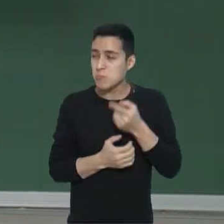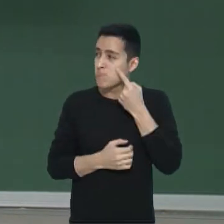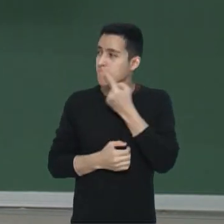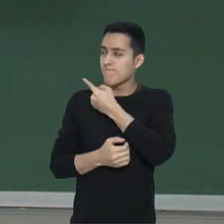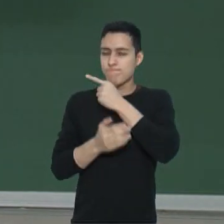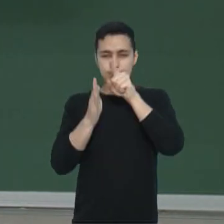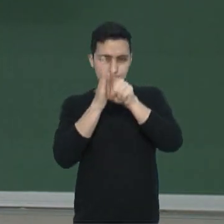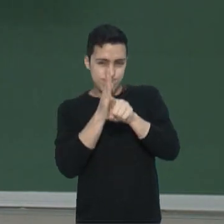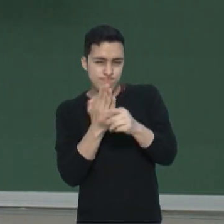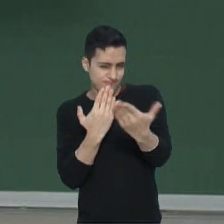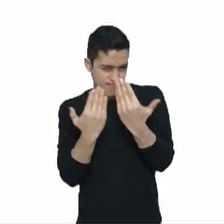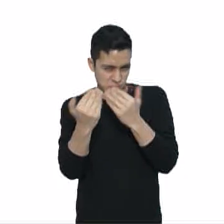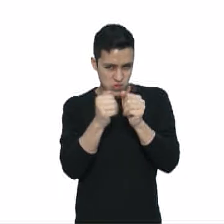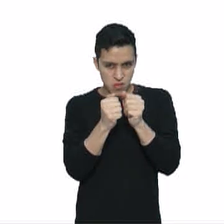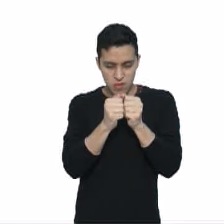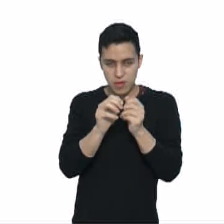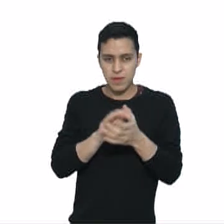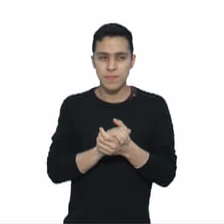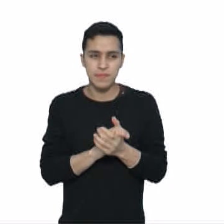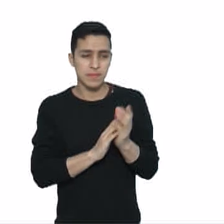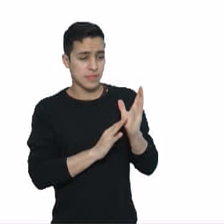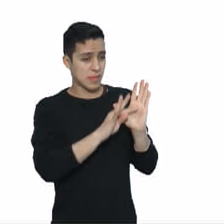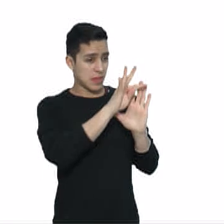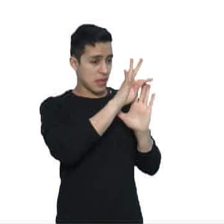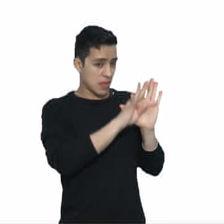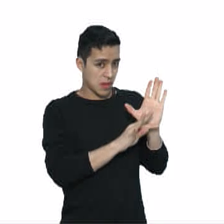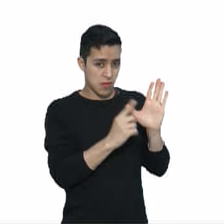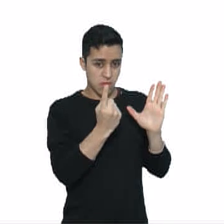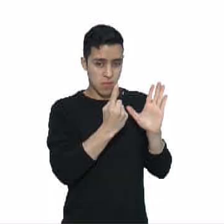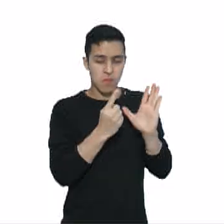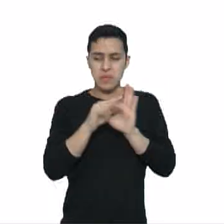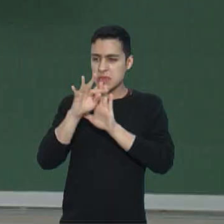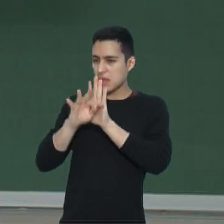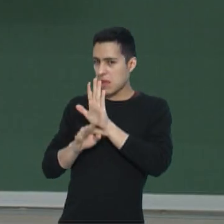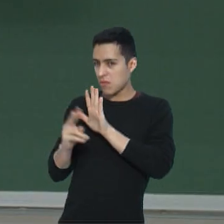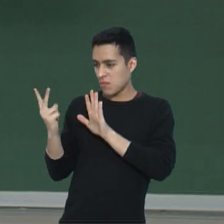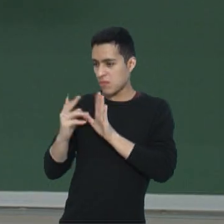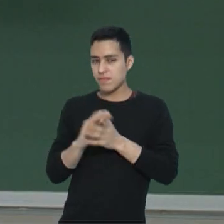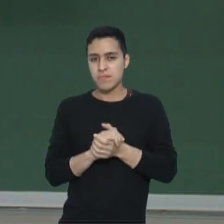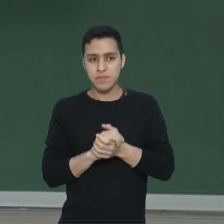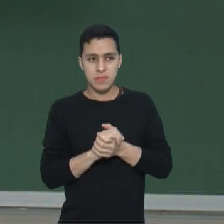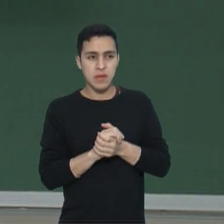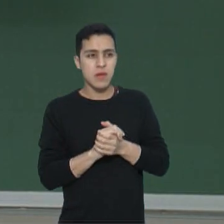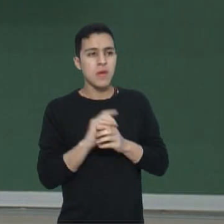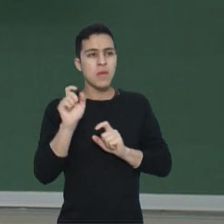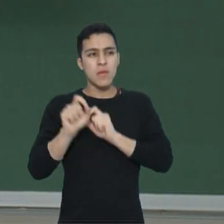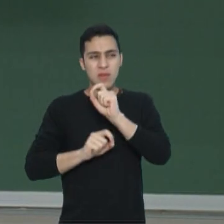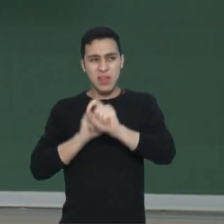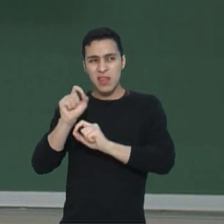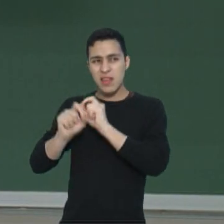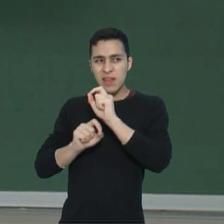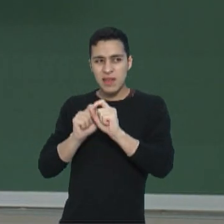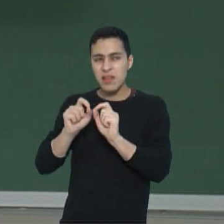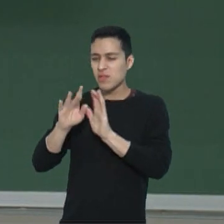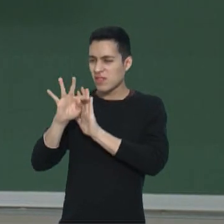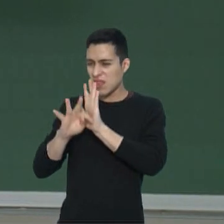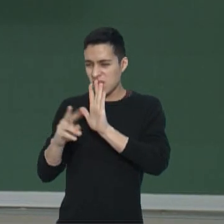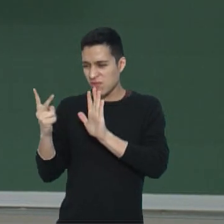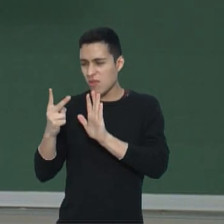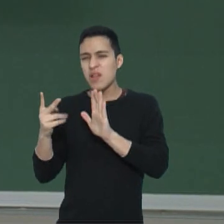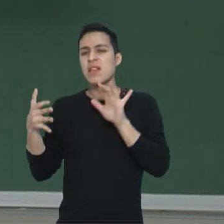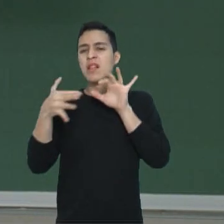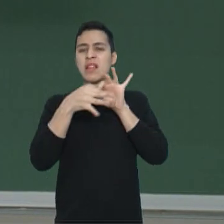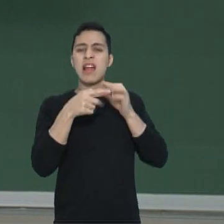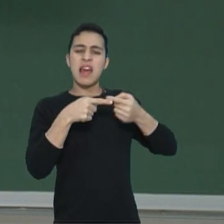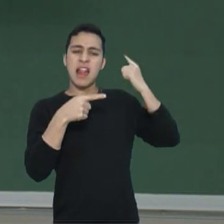juntos. Texto 1 e texto 2. O texto 2 faz parte do artigo de opinião que vimos algumas aulas